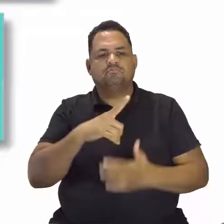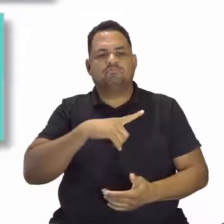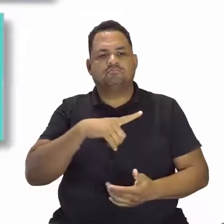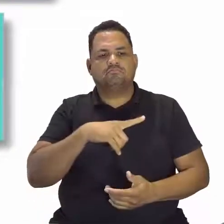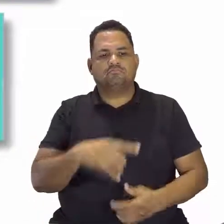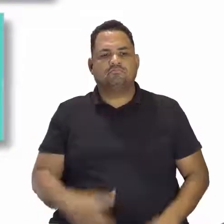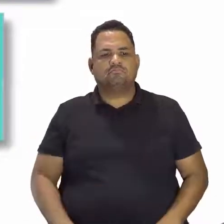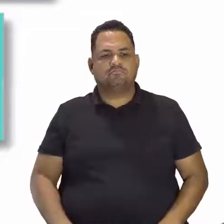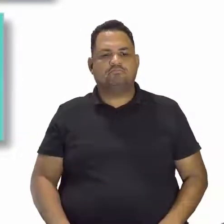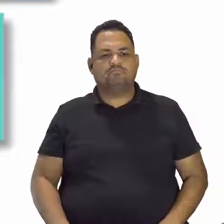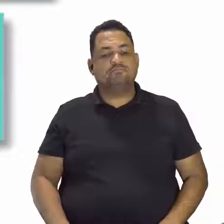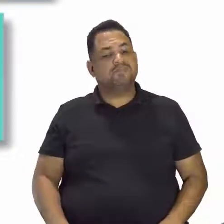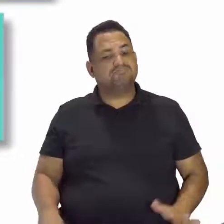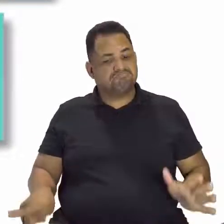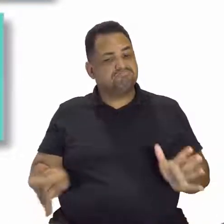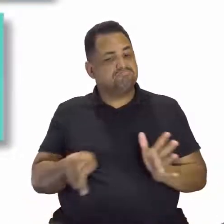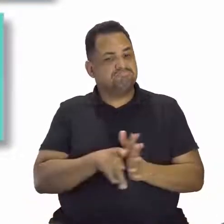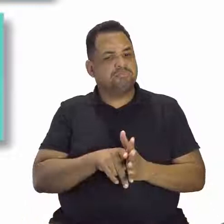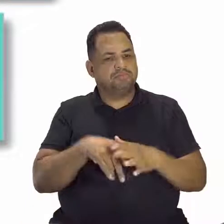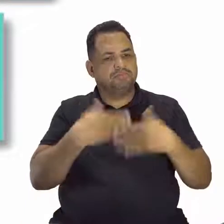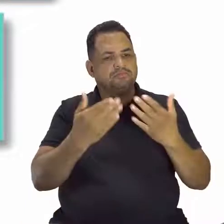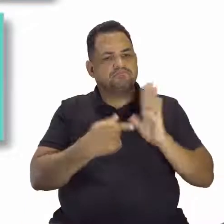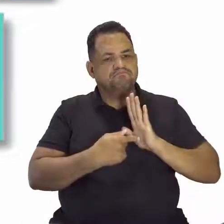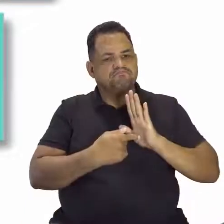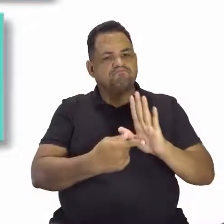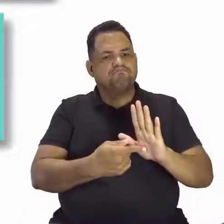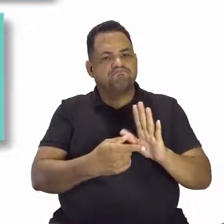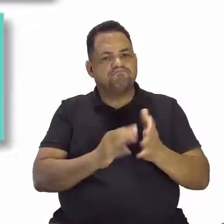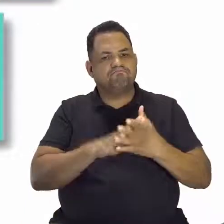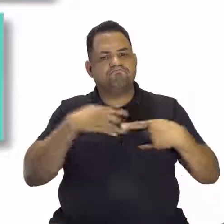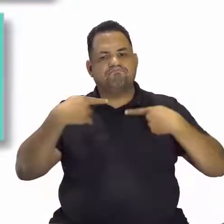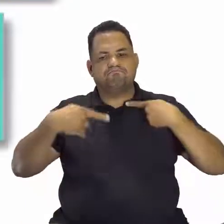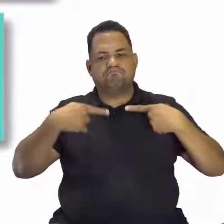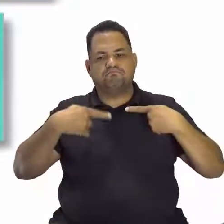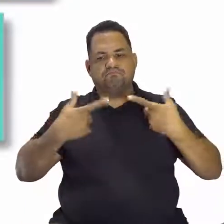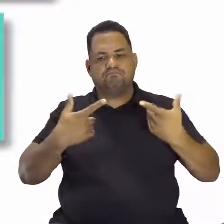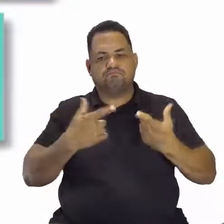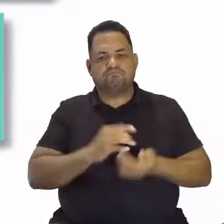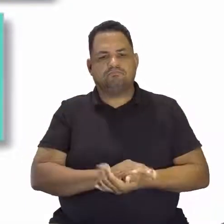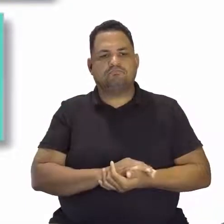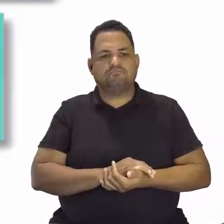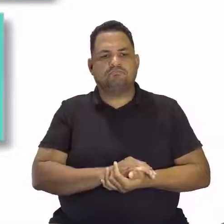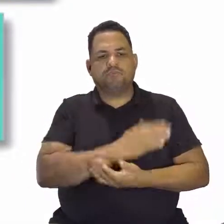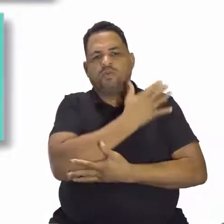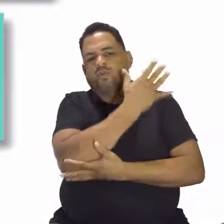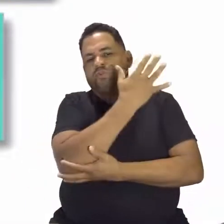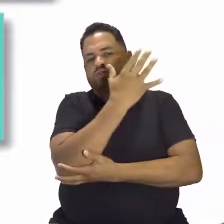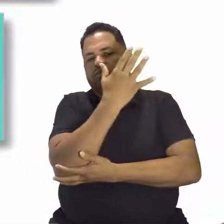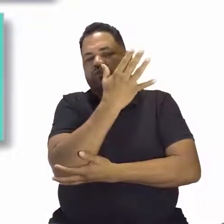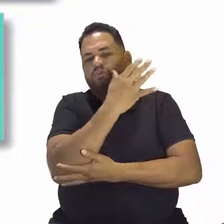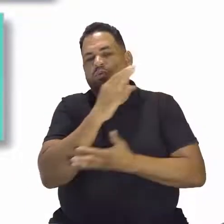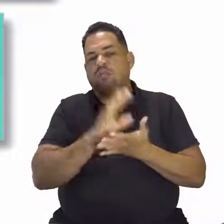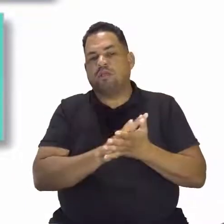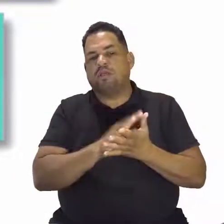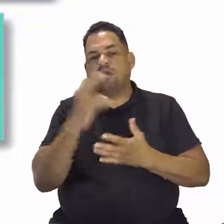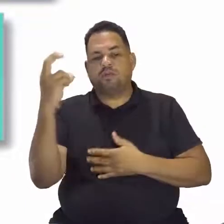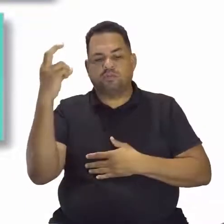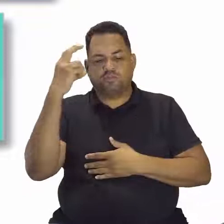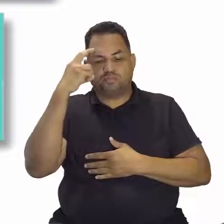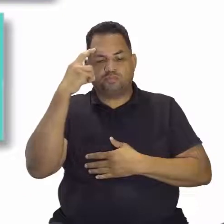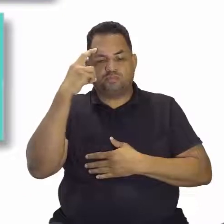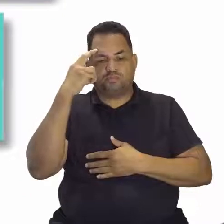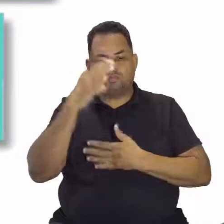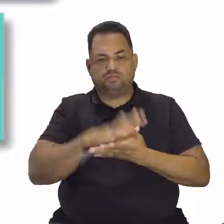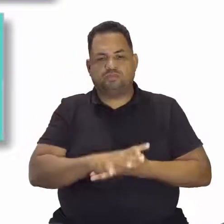uma peculiaridade, né? Que é trazer essa discussão sobre a cultura amazônica. Então, hoje nós vamos falar da natureza e